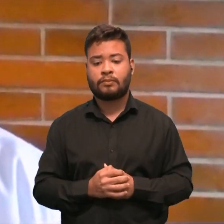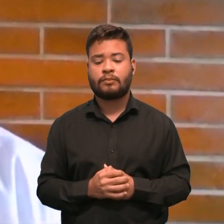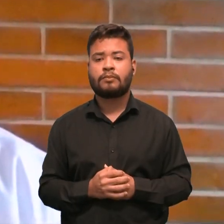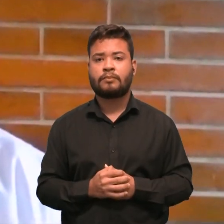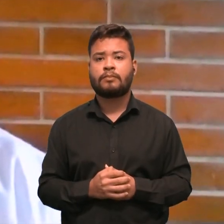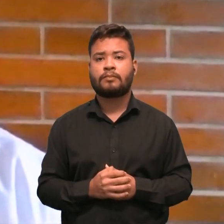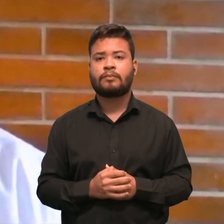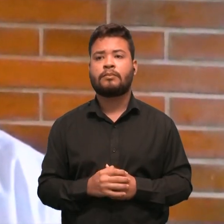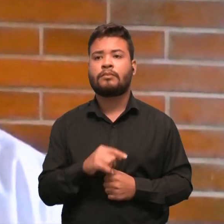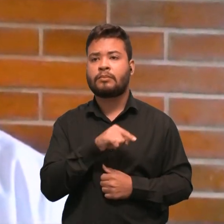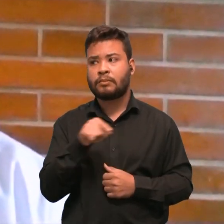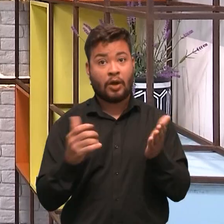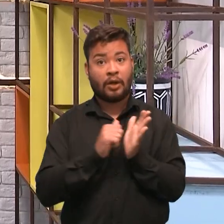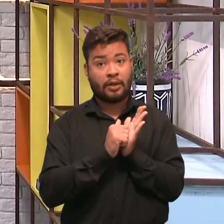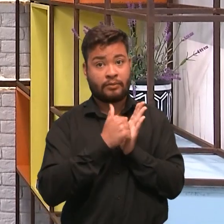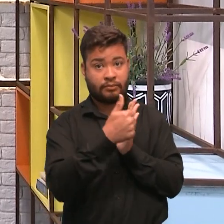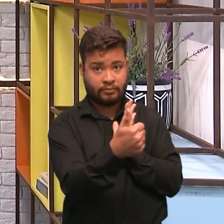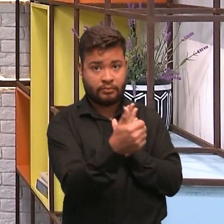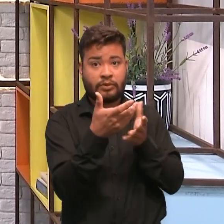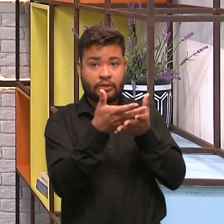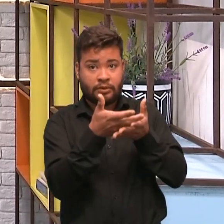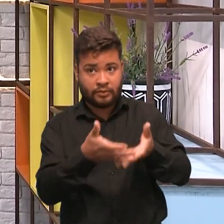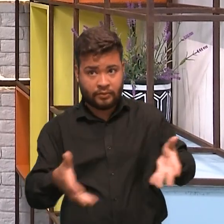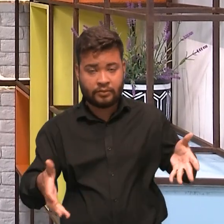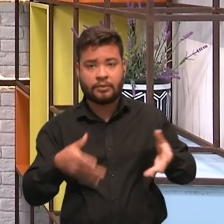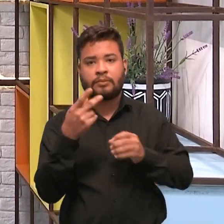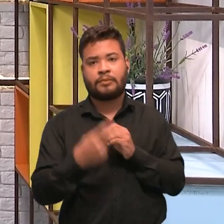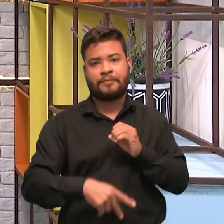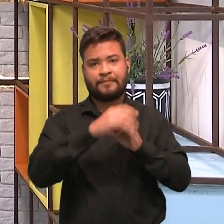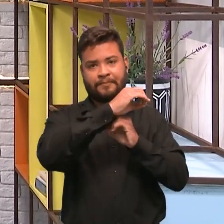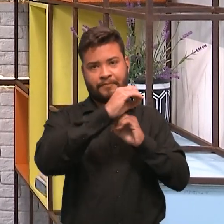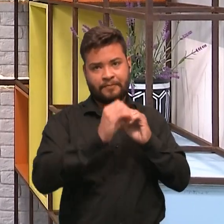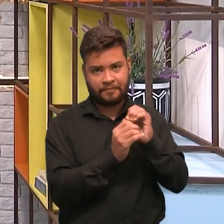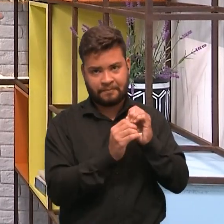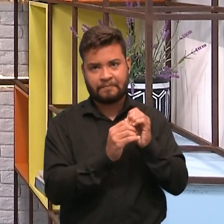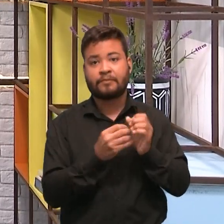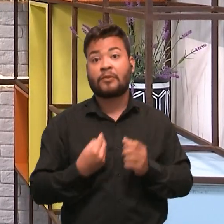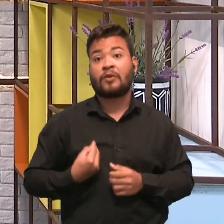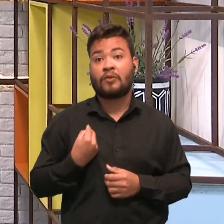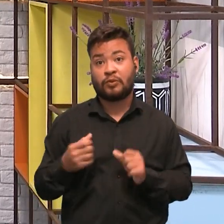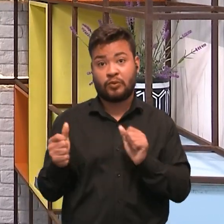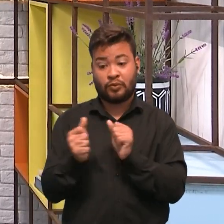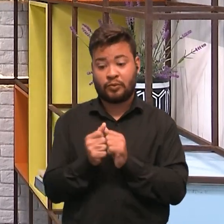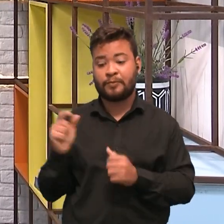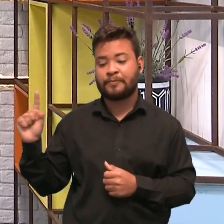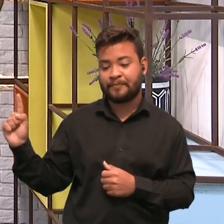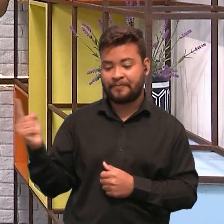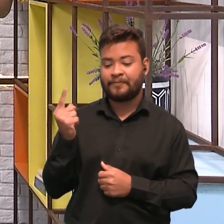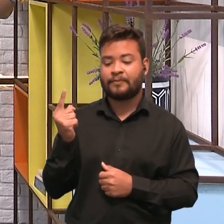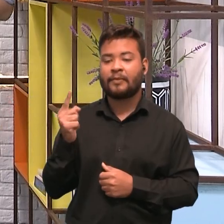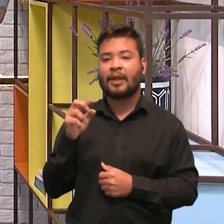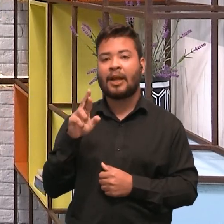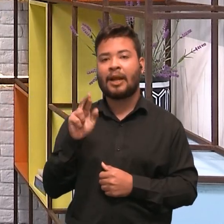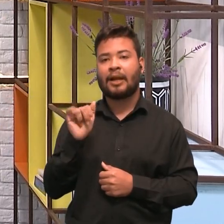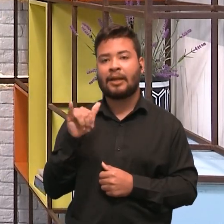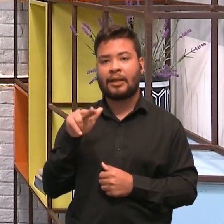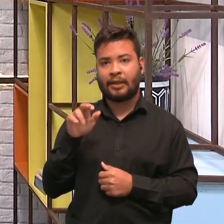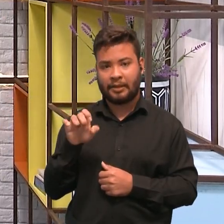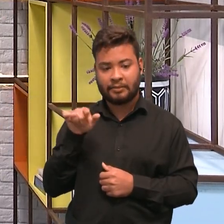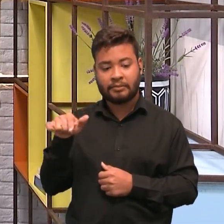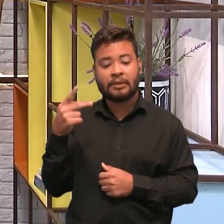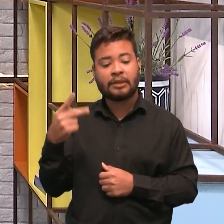que deixaram de visitar, aqueles públicos que são típicos da visita ao museu, mas não aparecem,